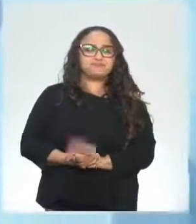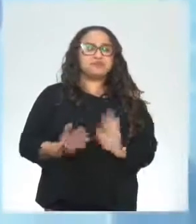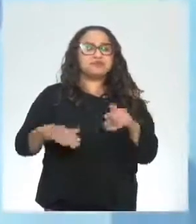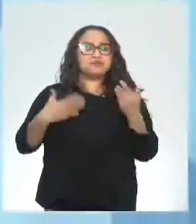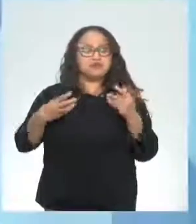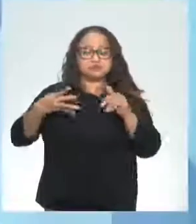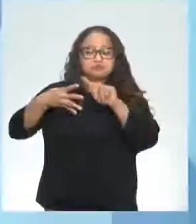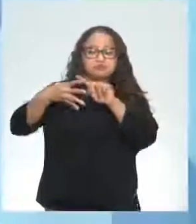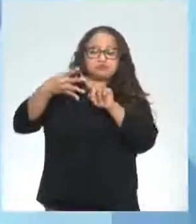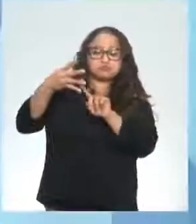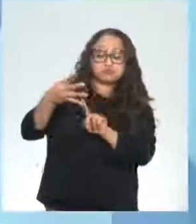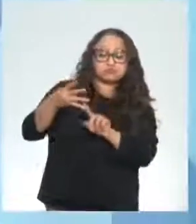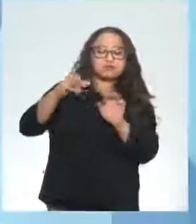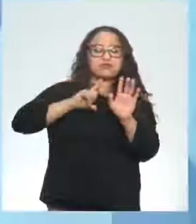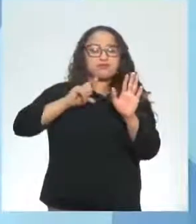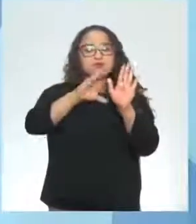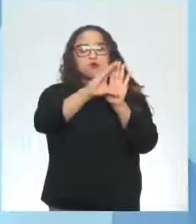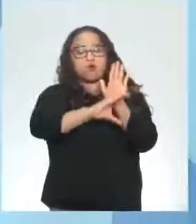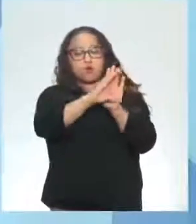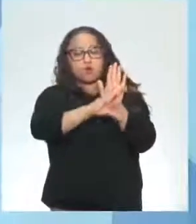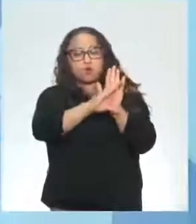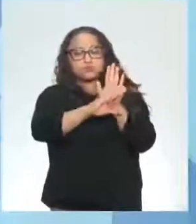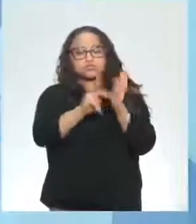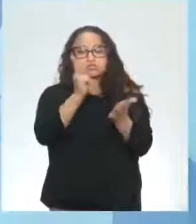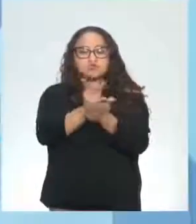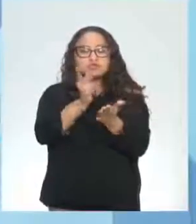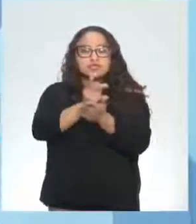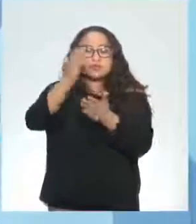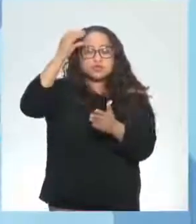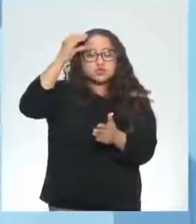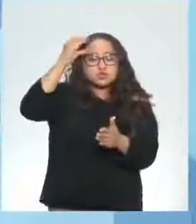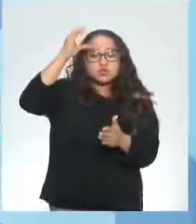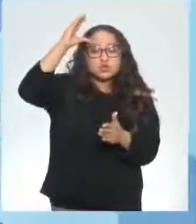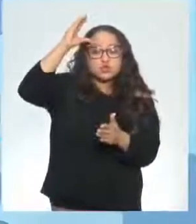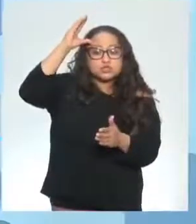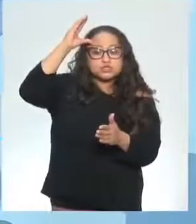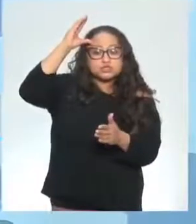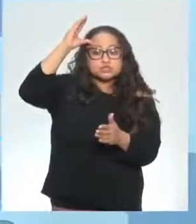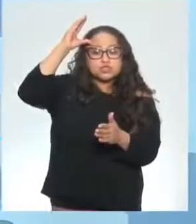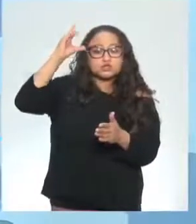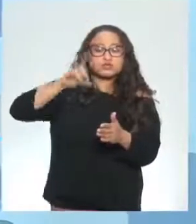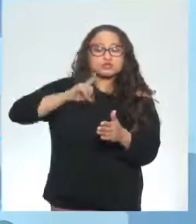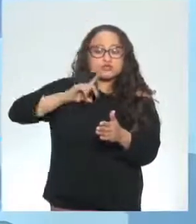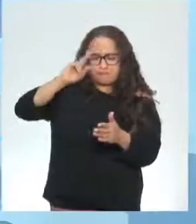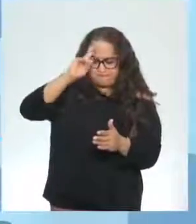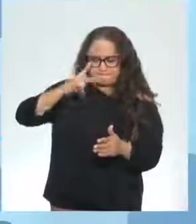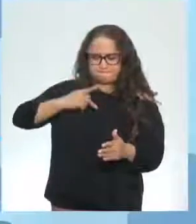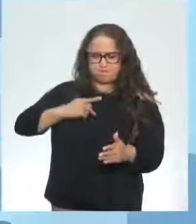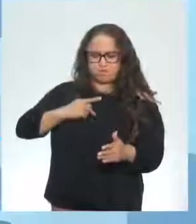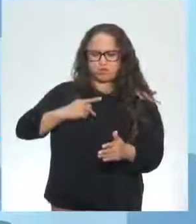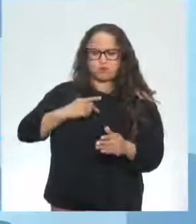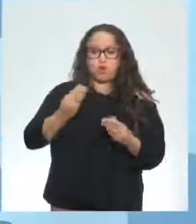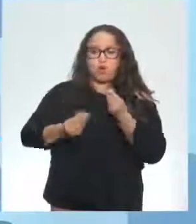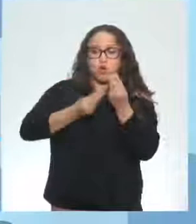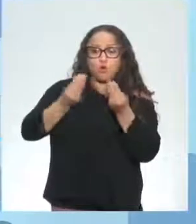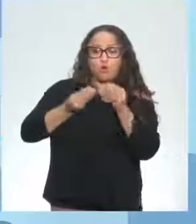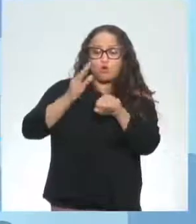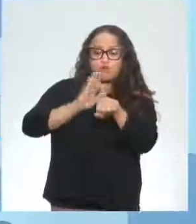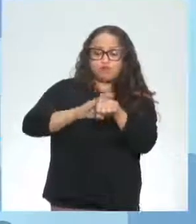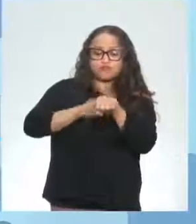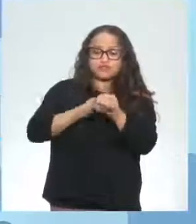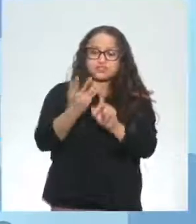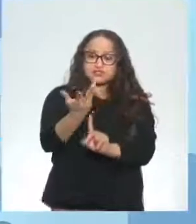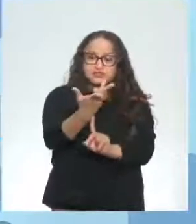conceito sempre está relacionado à questão de conhecimento empírico e técnico sobre o como fazer determinada